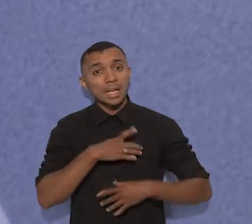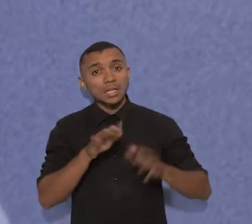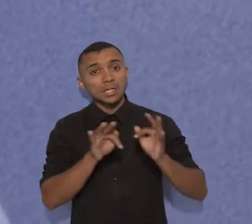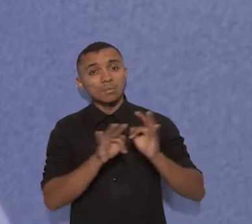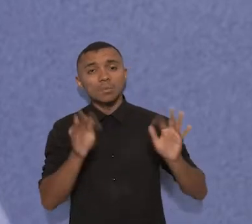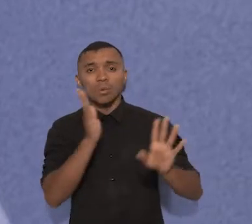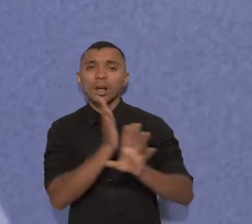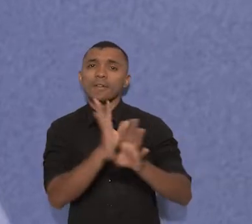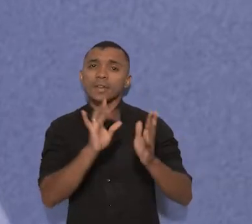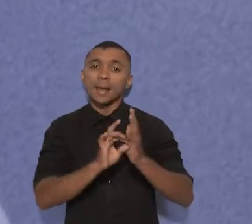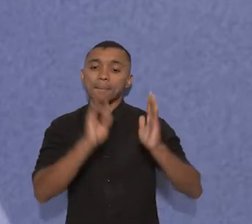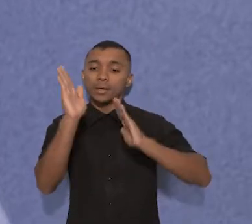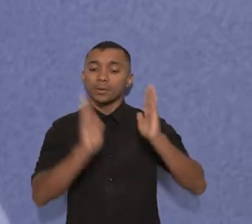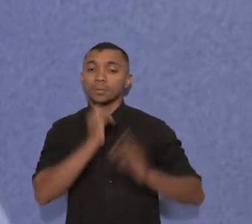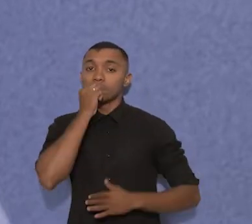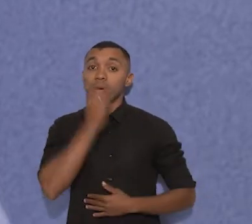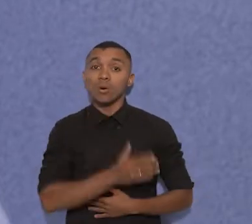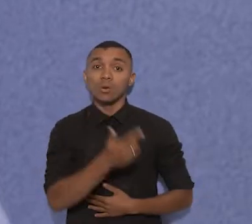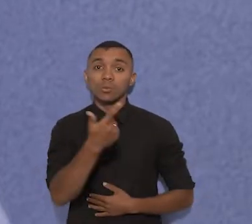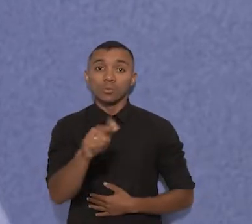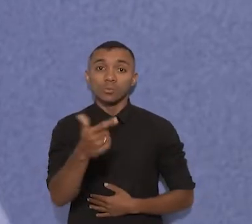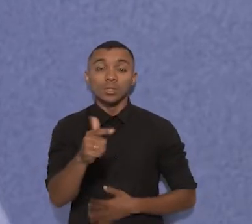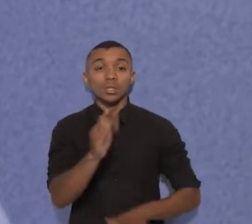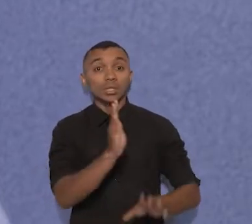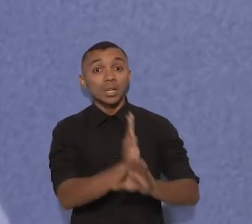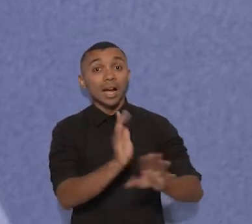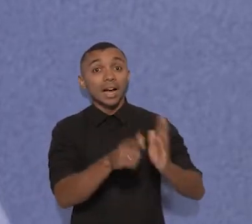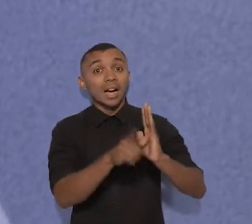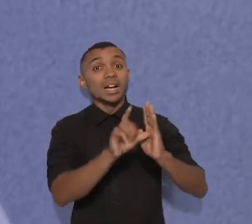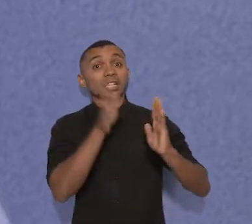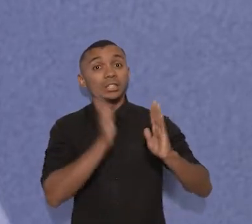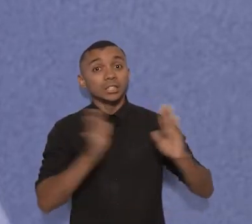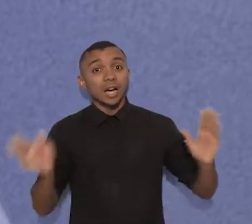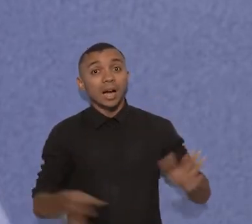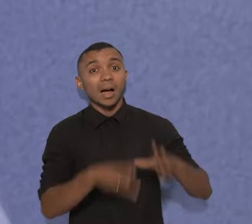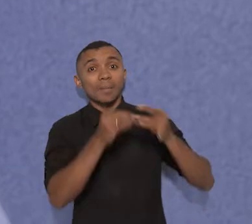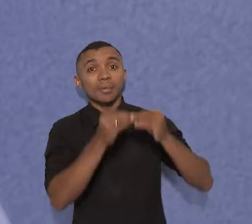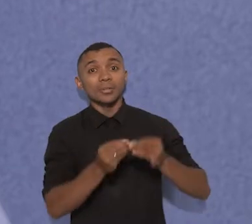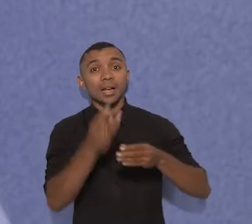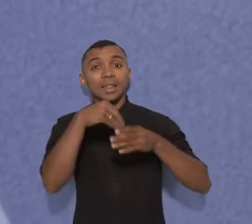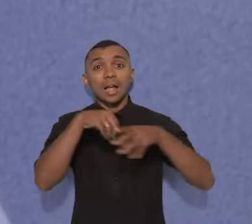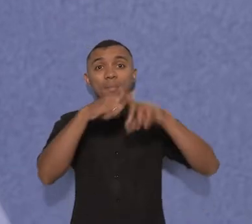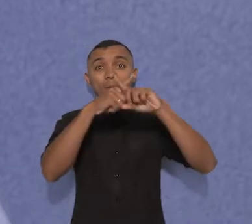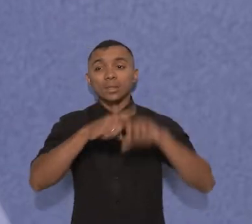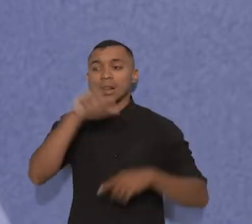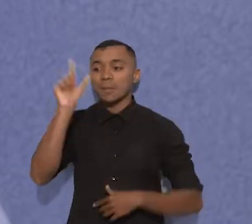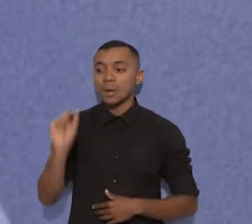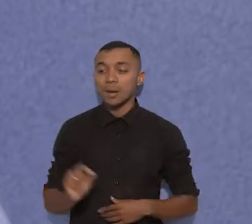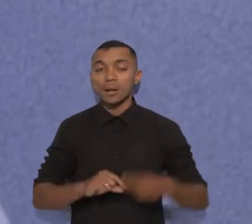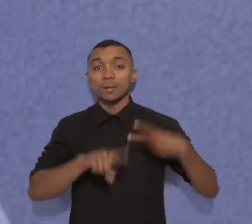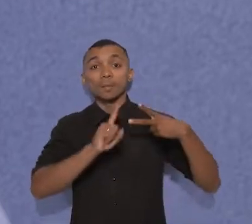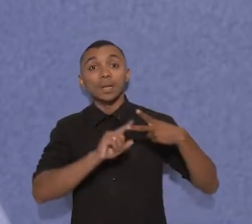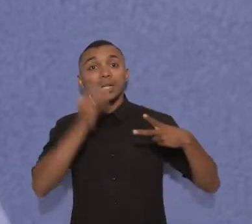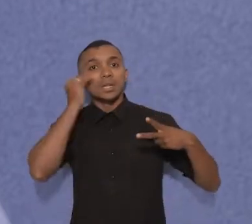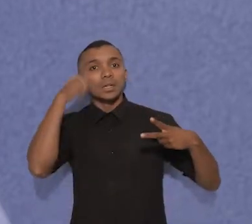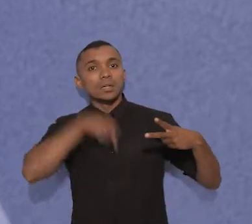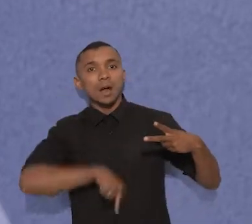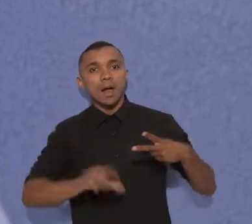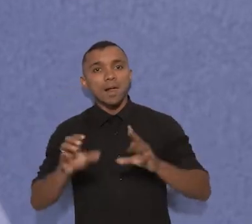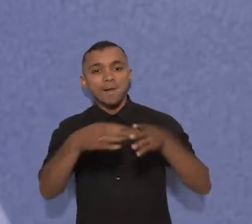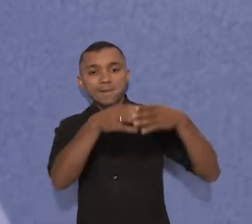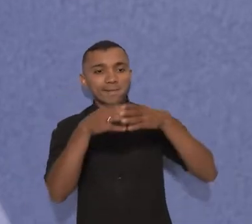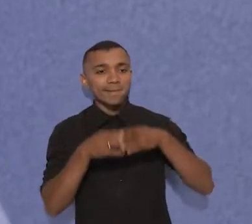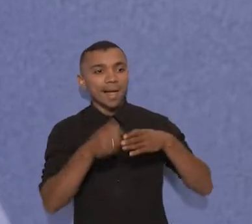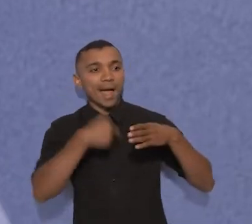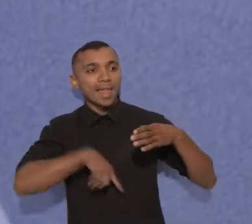que não está numa boa fase, né? O cara já destruiu a classificação do Boca na Libertadores. Não satisfeito, pega a bola, bate o peito e